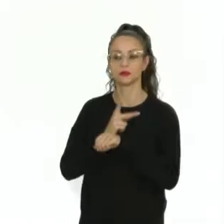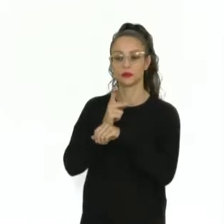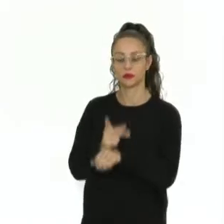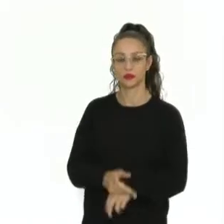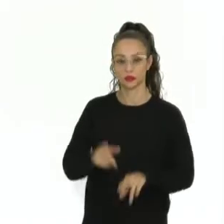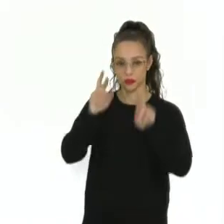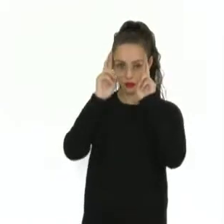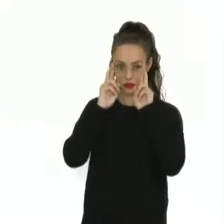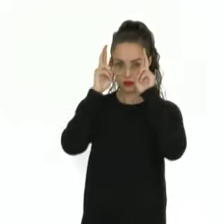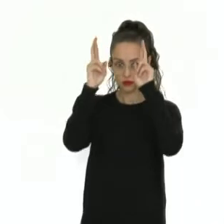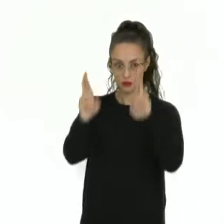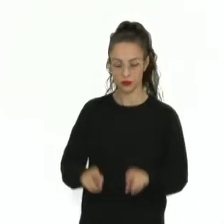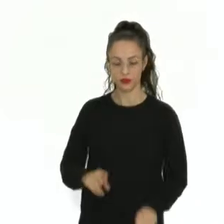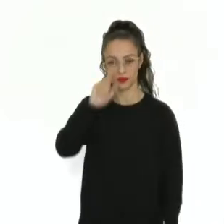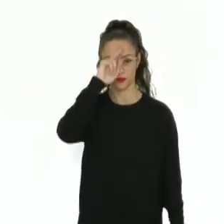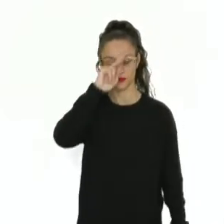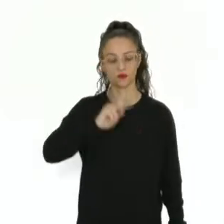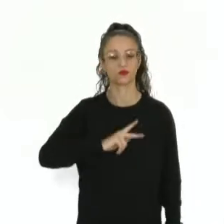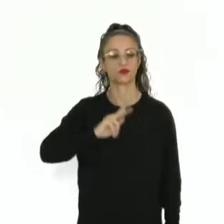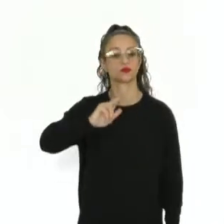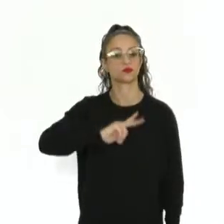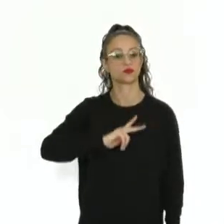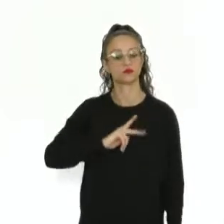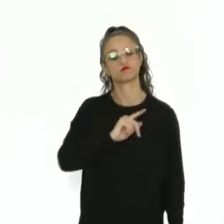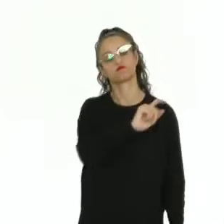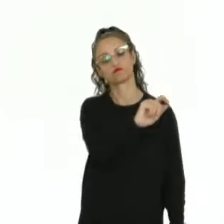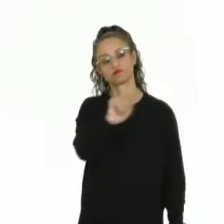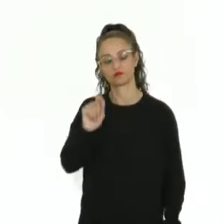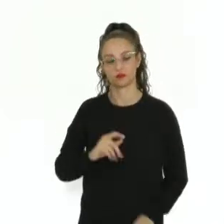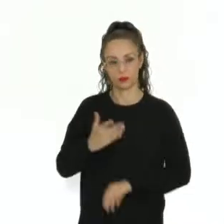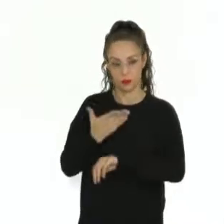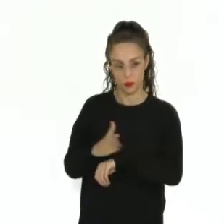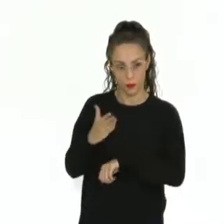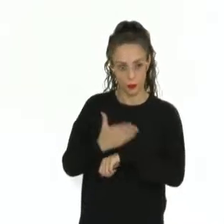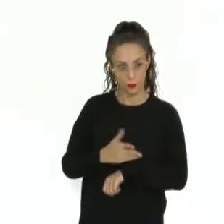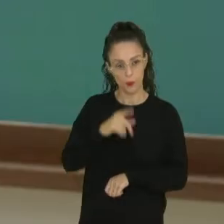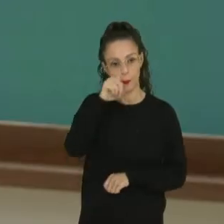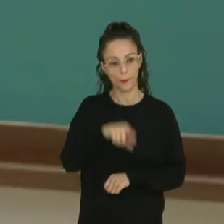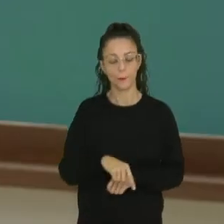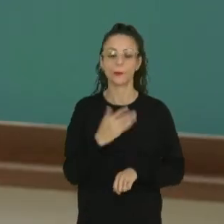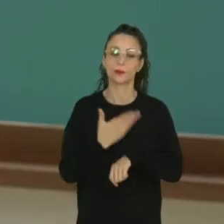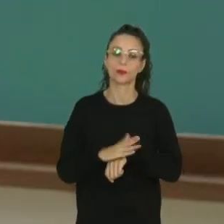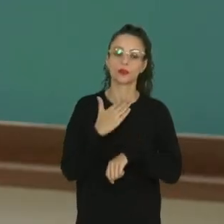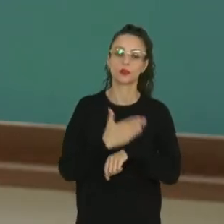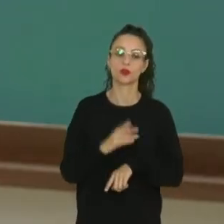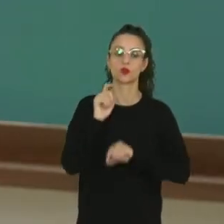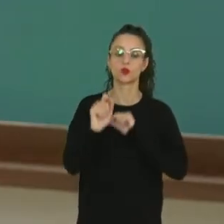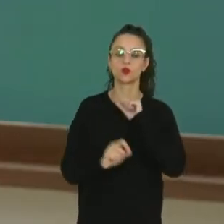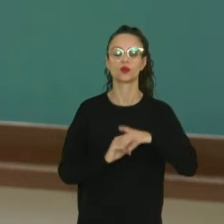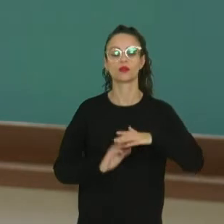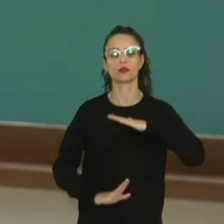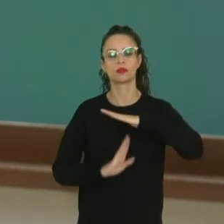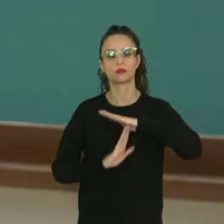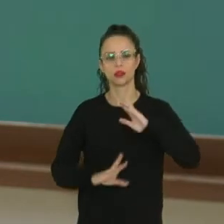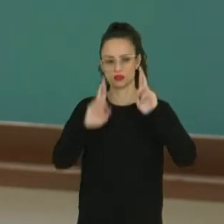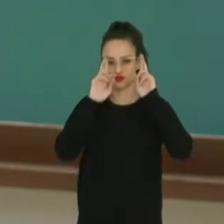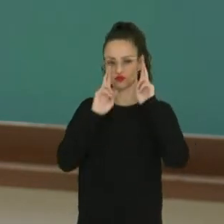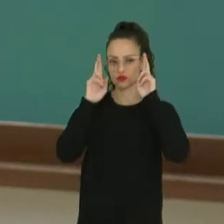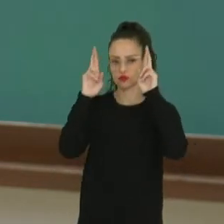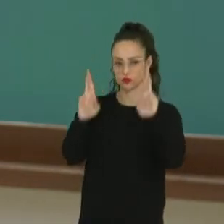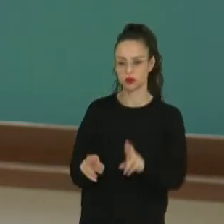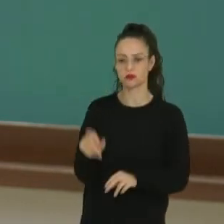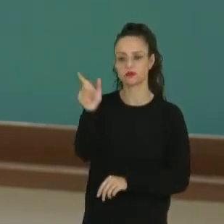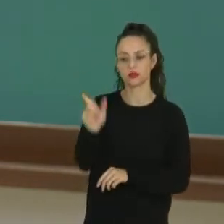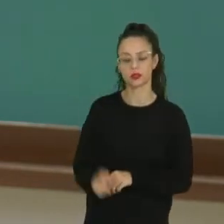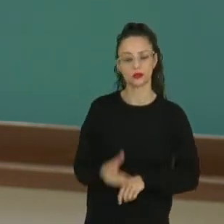respeitar a individualidade de quem o pratica, né? São práticas que respeitam os limites do seu